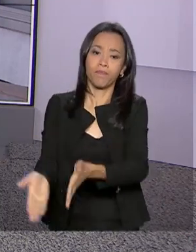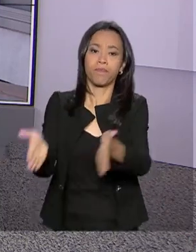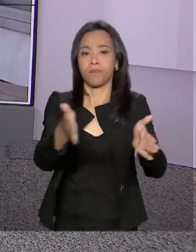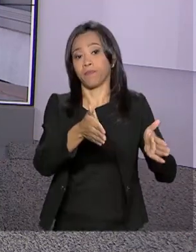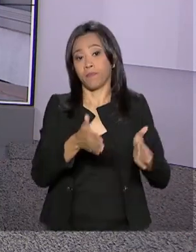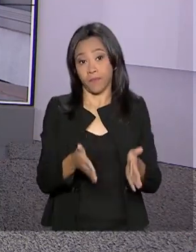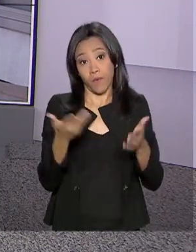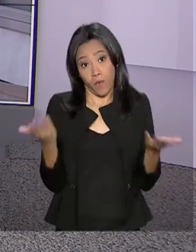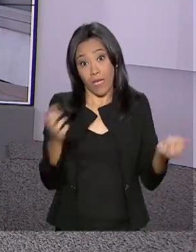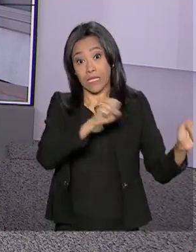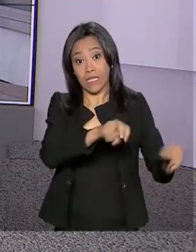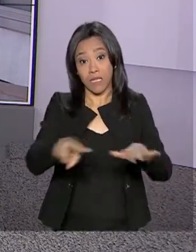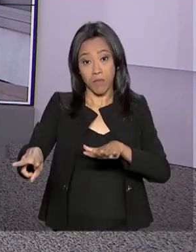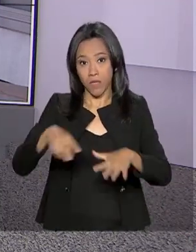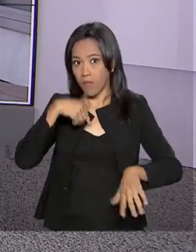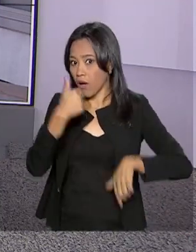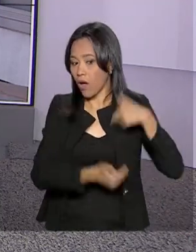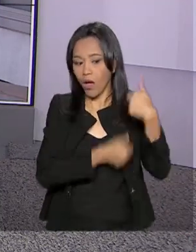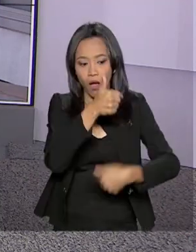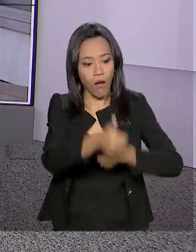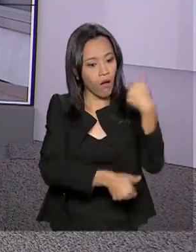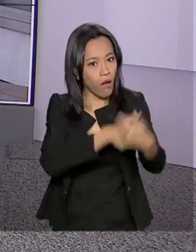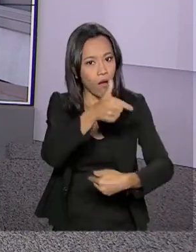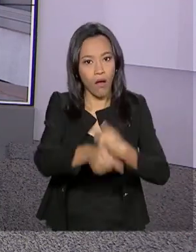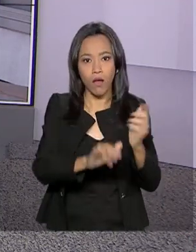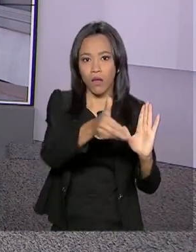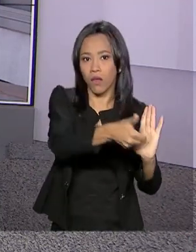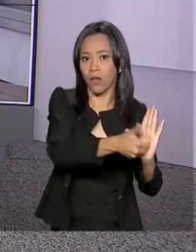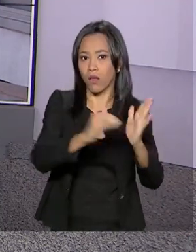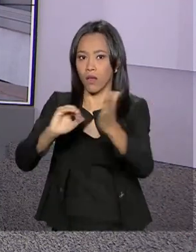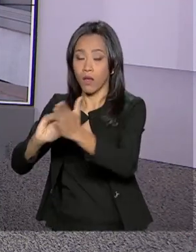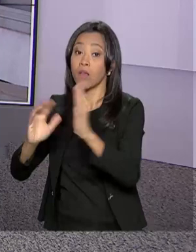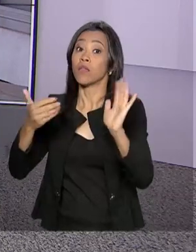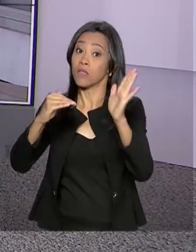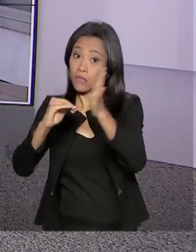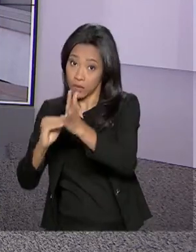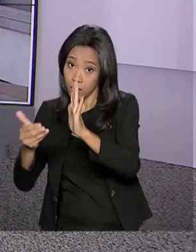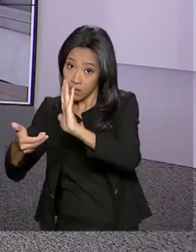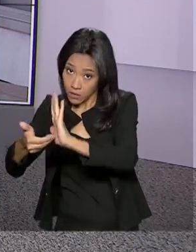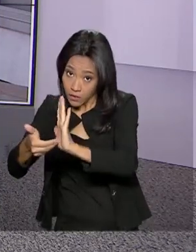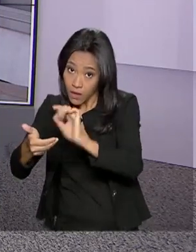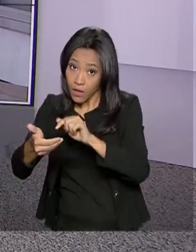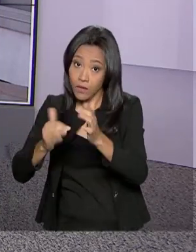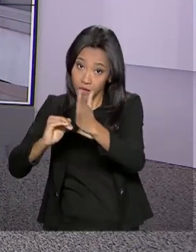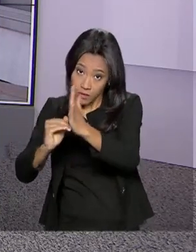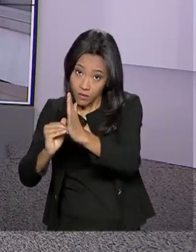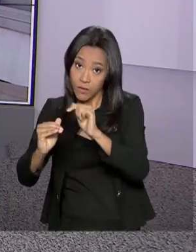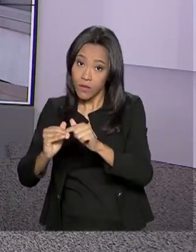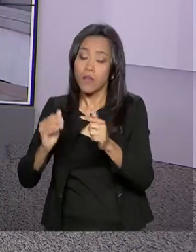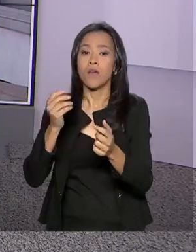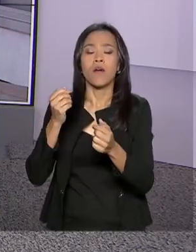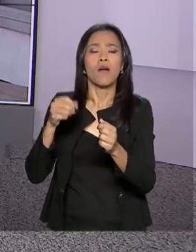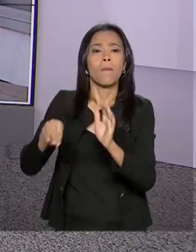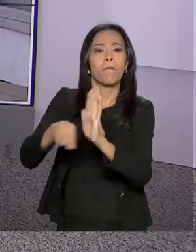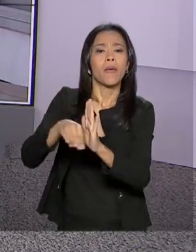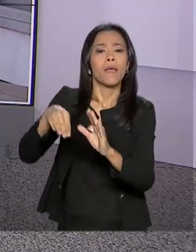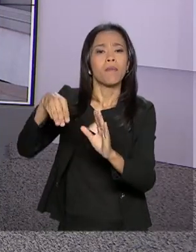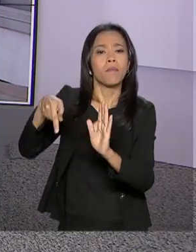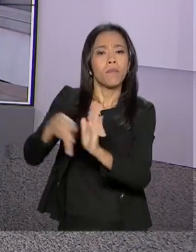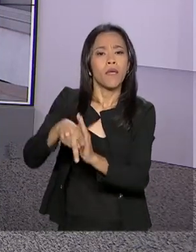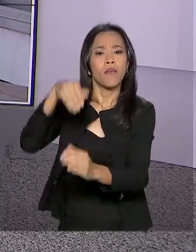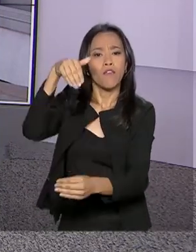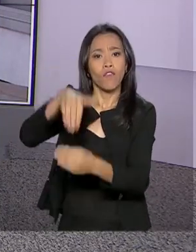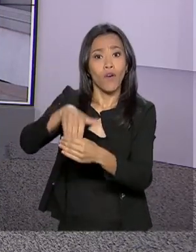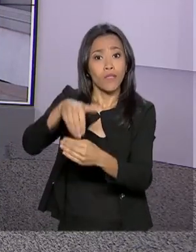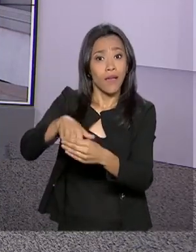E olha, a semana vai ser de muito trabalho nas duas casas do Congresso. No Senado, corrida contra o relógio para votar medidas provisórias que perdem a validade